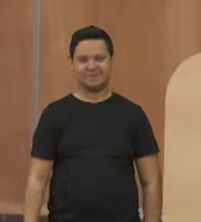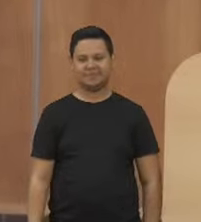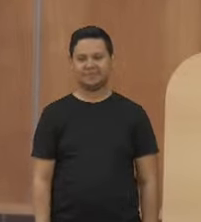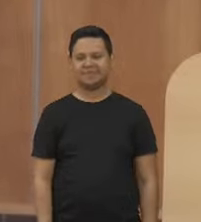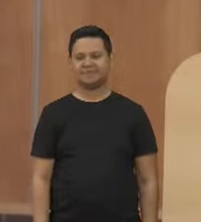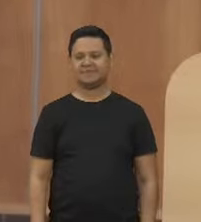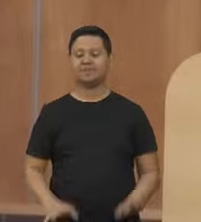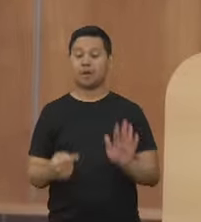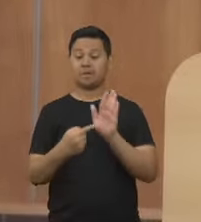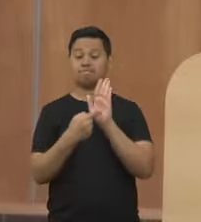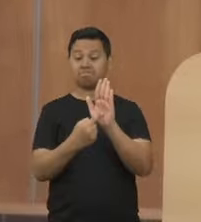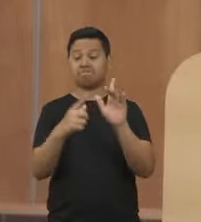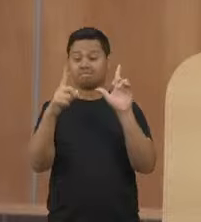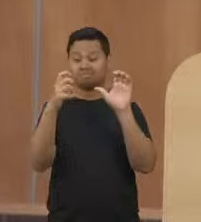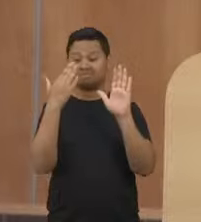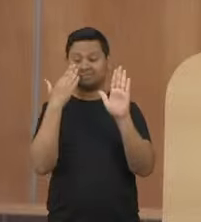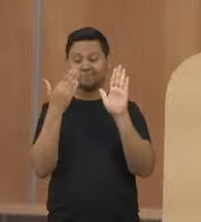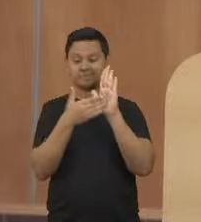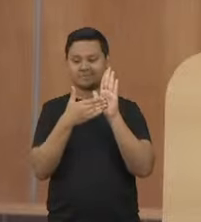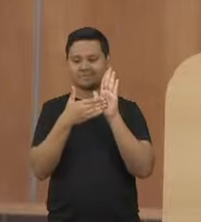Eu quero mostrar essa foto aqui.